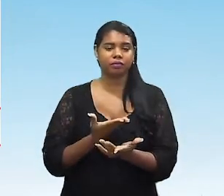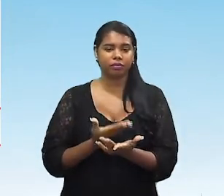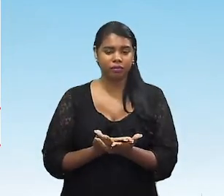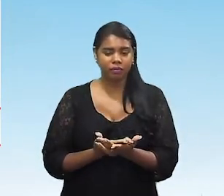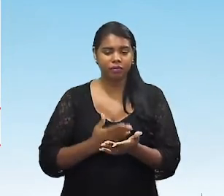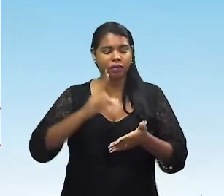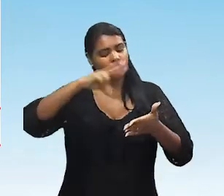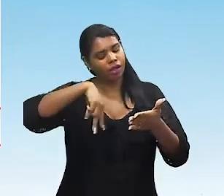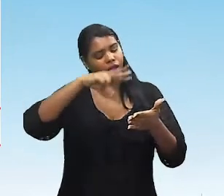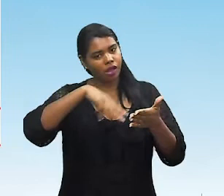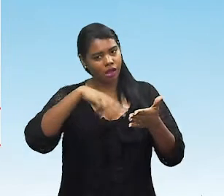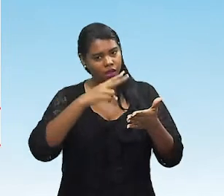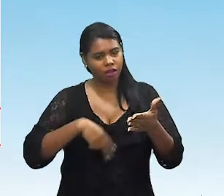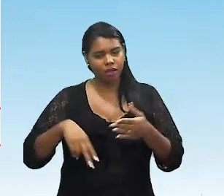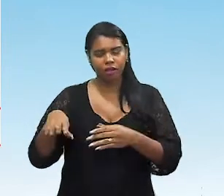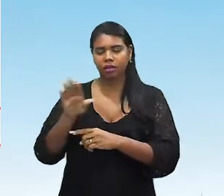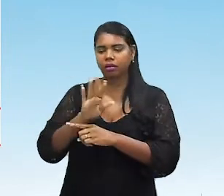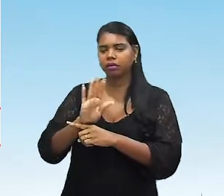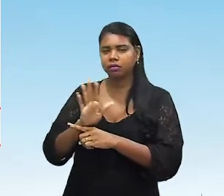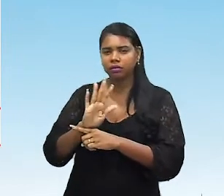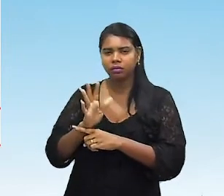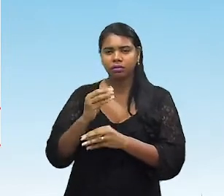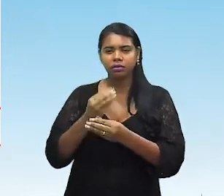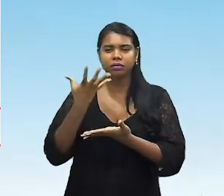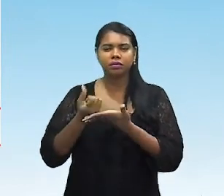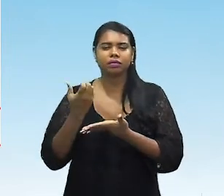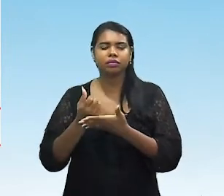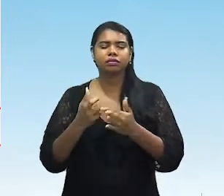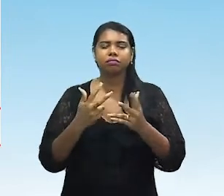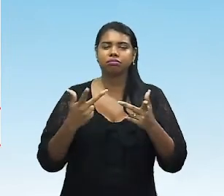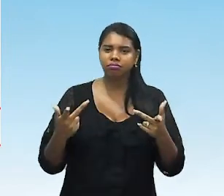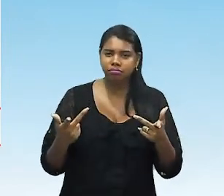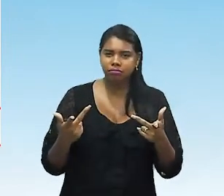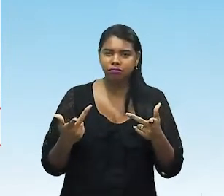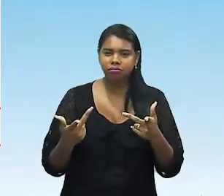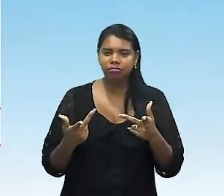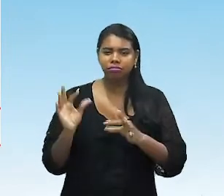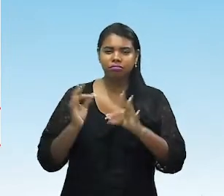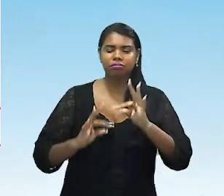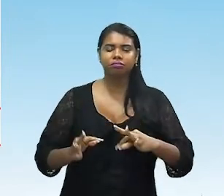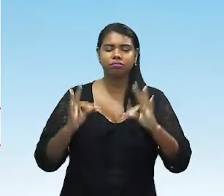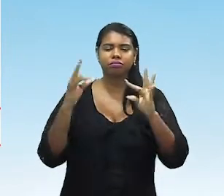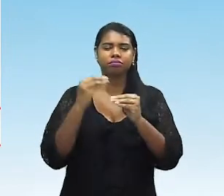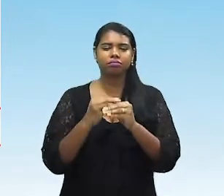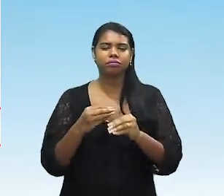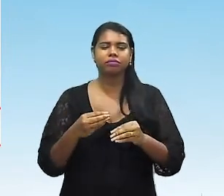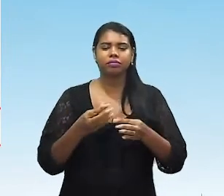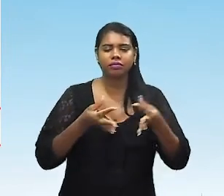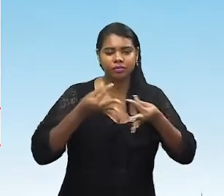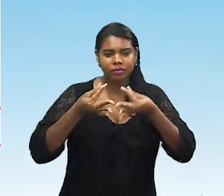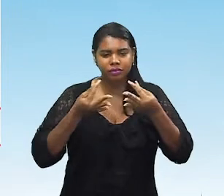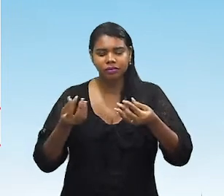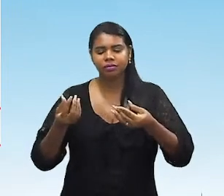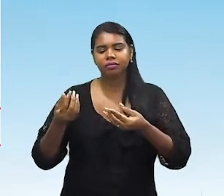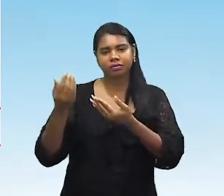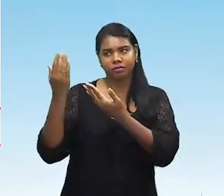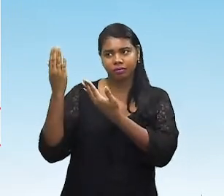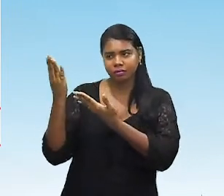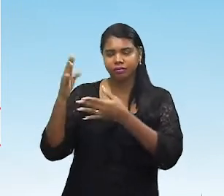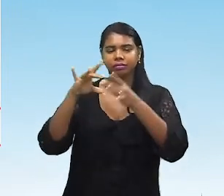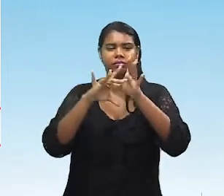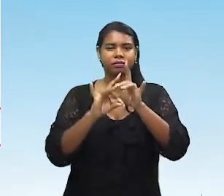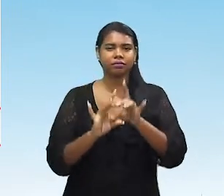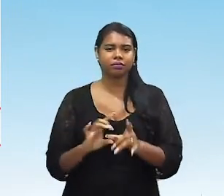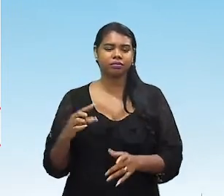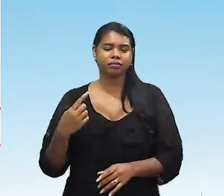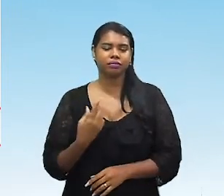em livros, filmes, podcasts, entre outras produções que dialoguem diretamente com esse conteúdo que